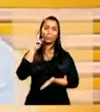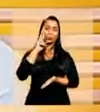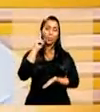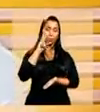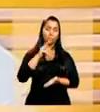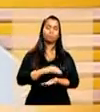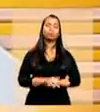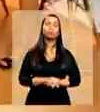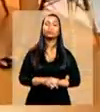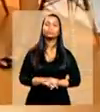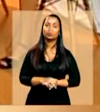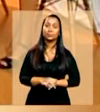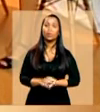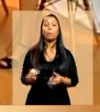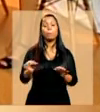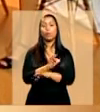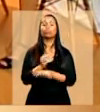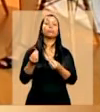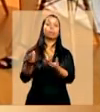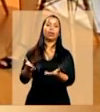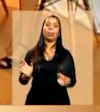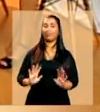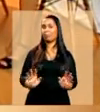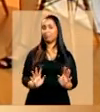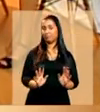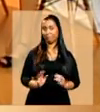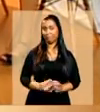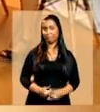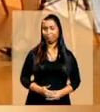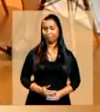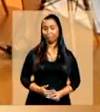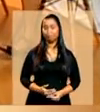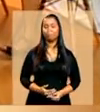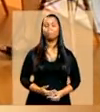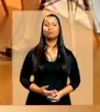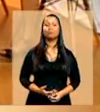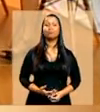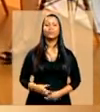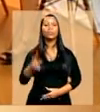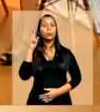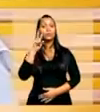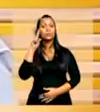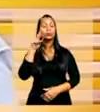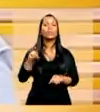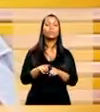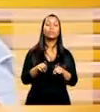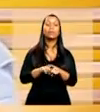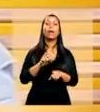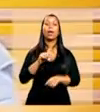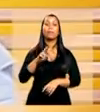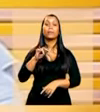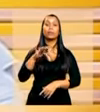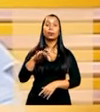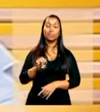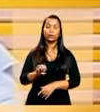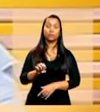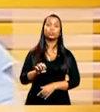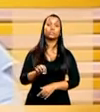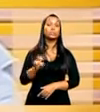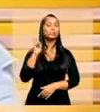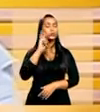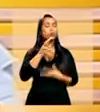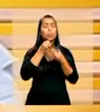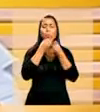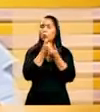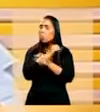a história. E não entregar pronto também para a criança, Não né? entregar pronto, né? A história do Grande Rabanete, da Tatiana Belin, que